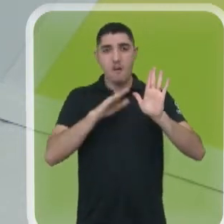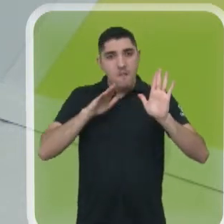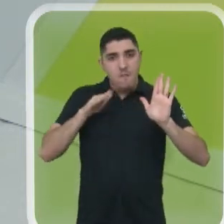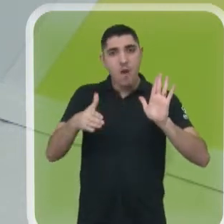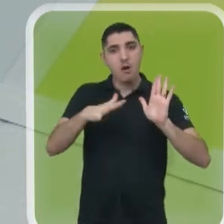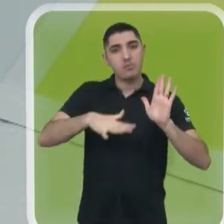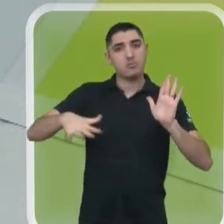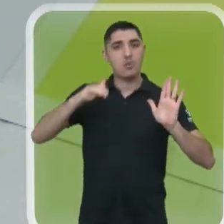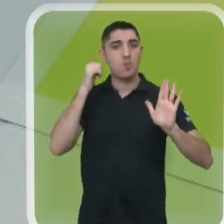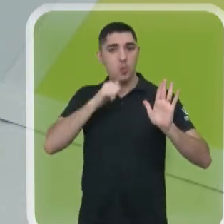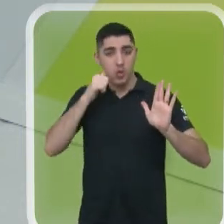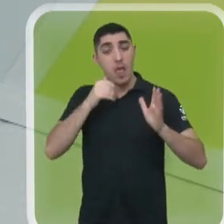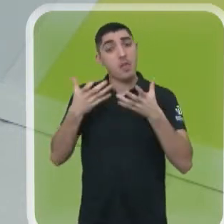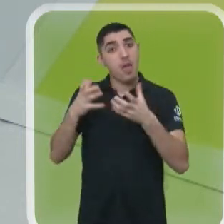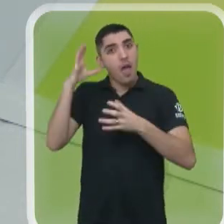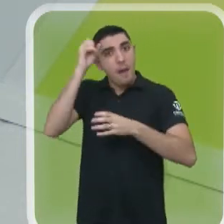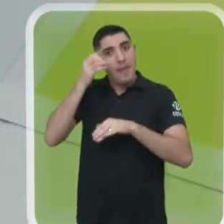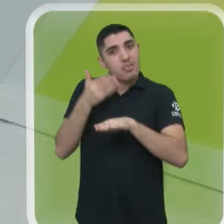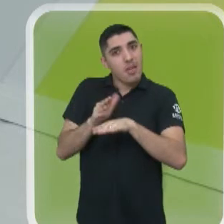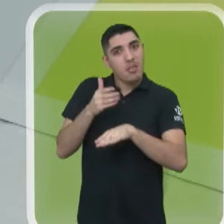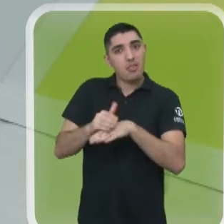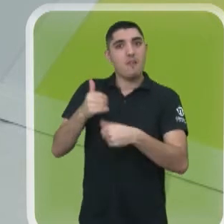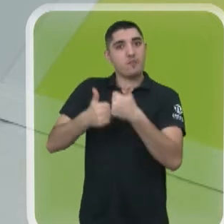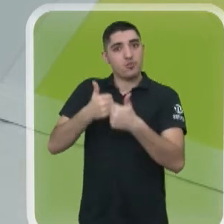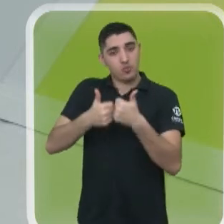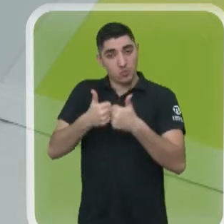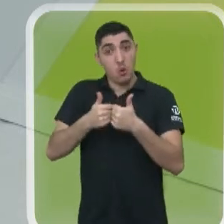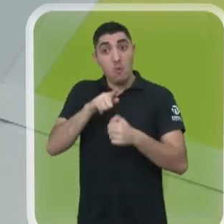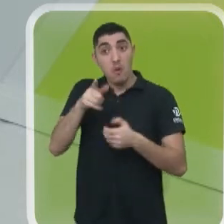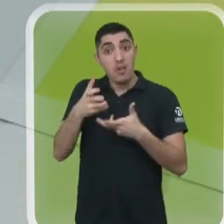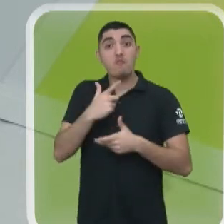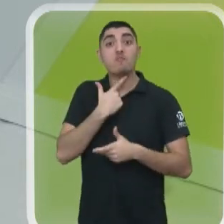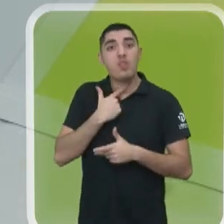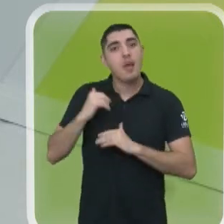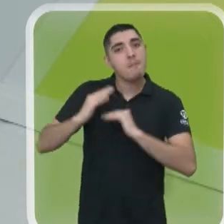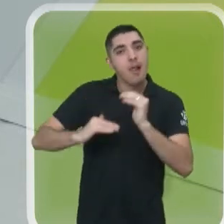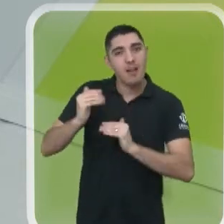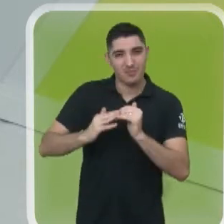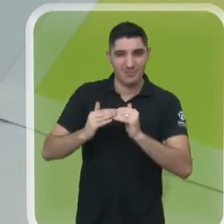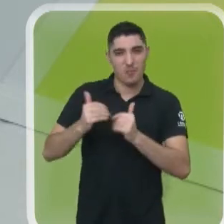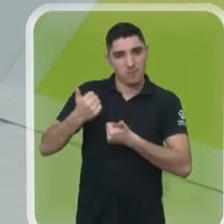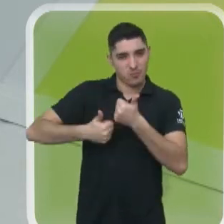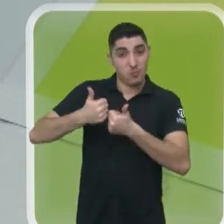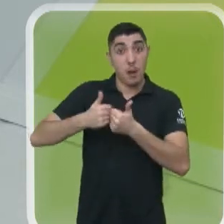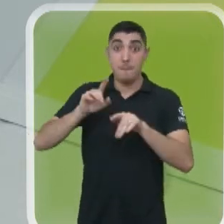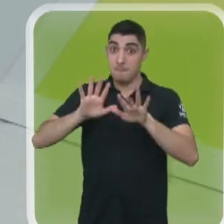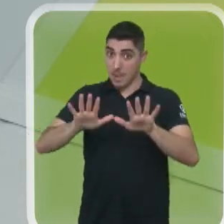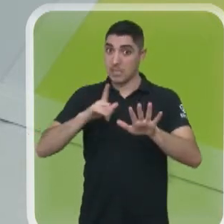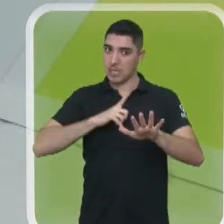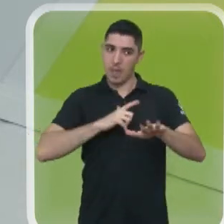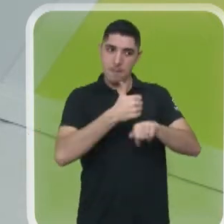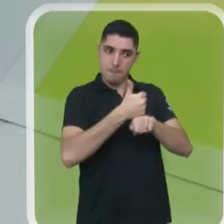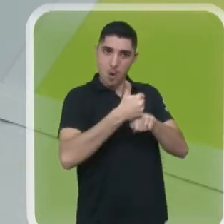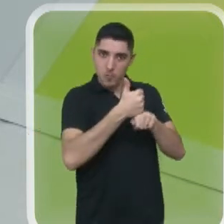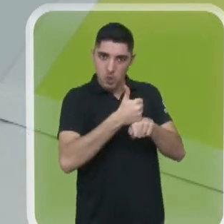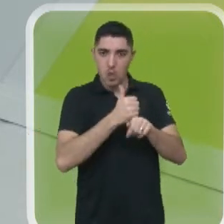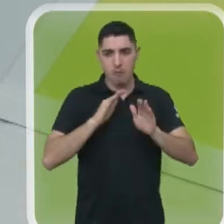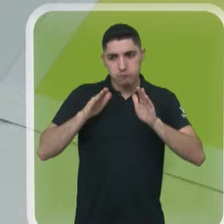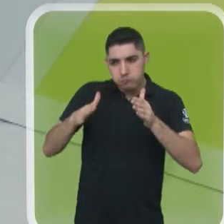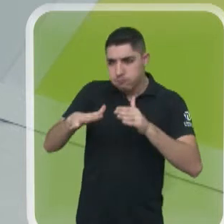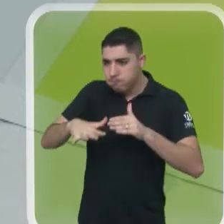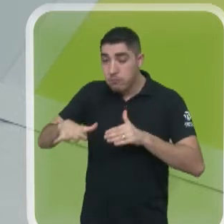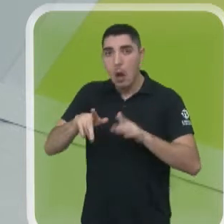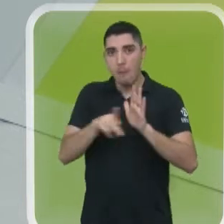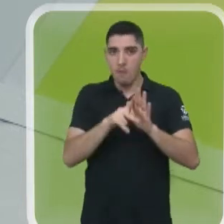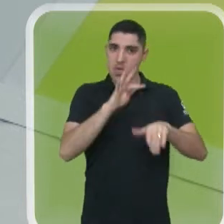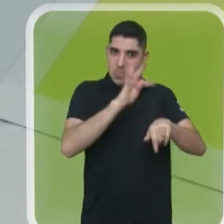para mulheres que querem aprender ou simplesmente praticar o futebol tudo com acompanhamento de profissionais da área tanto na